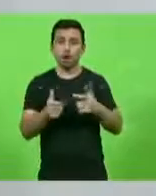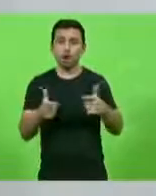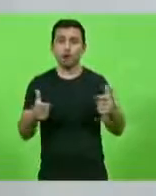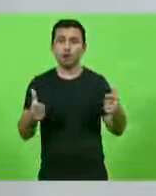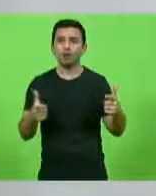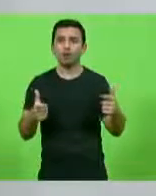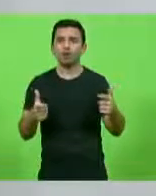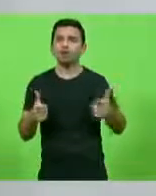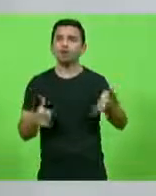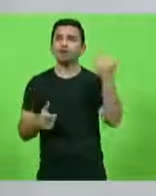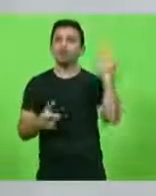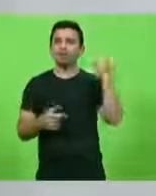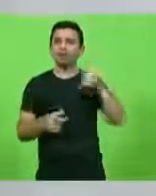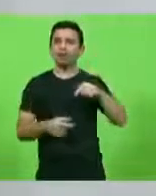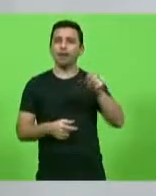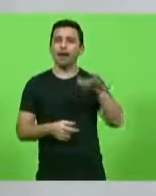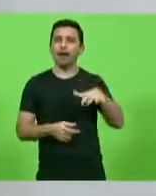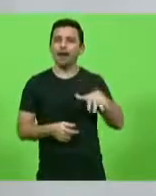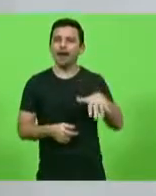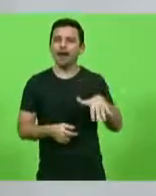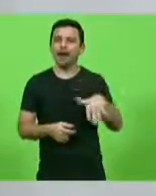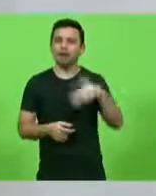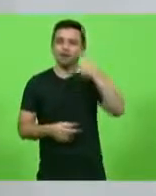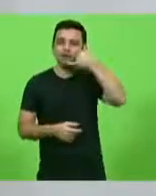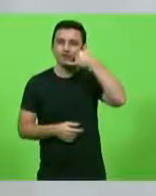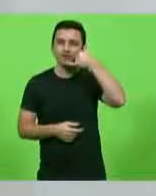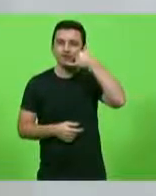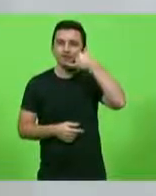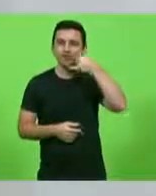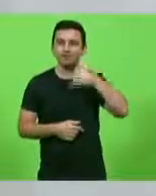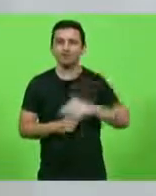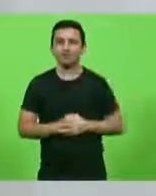exemplo, antigamente era barato o telefone,